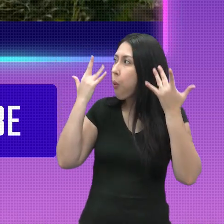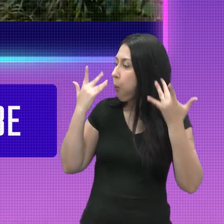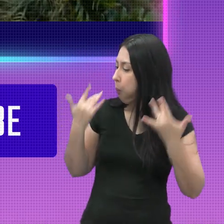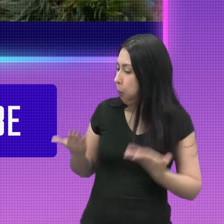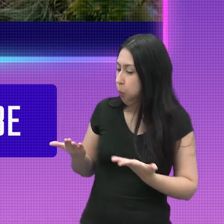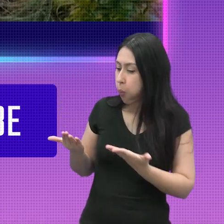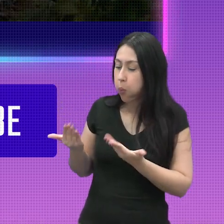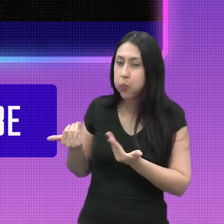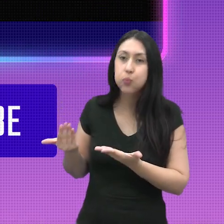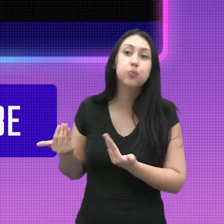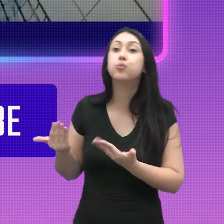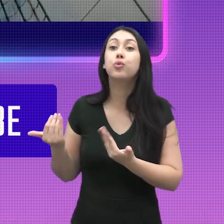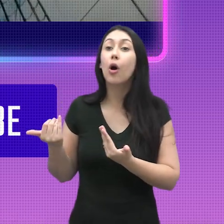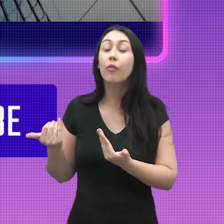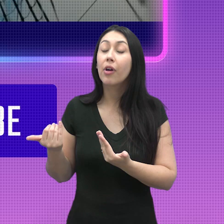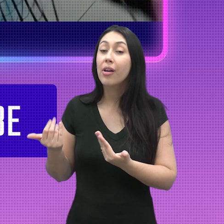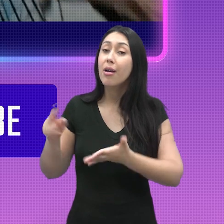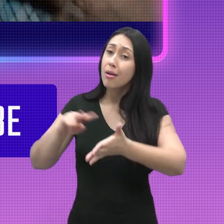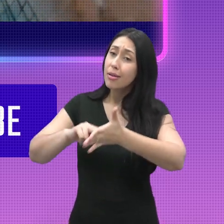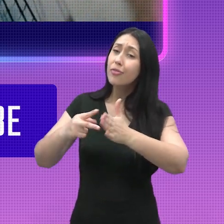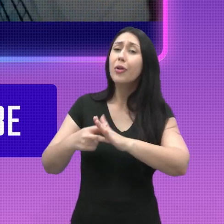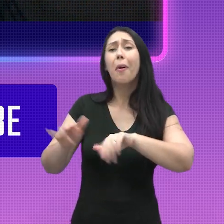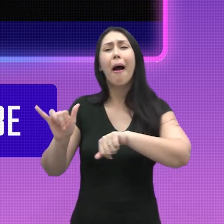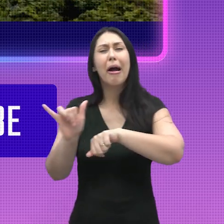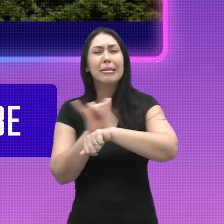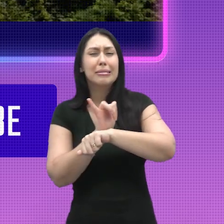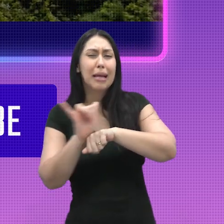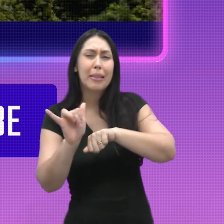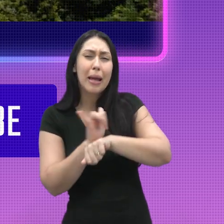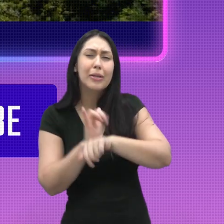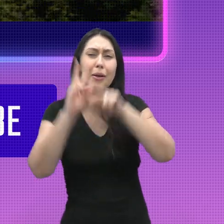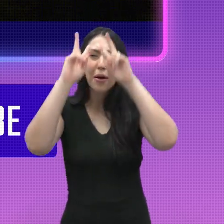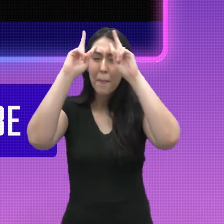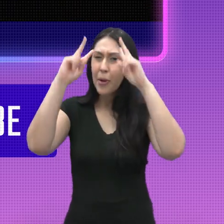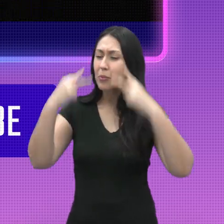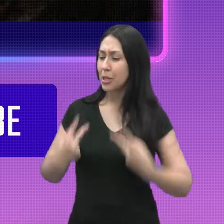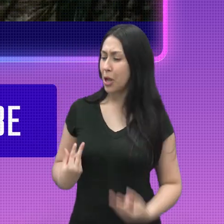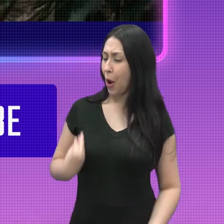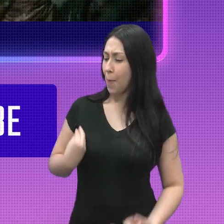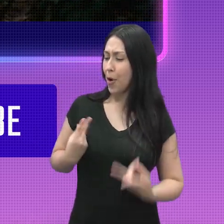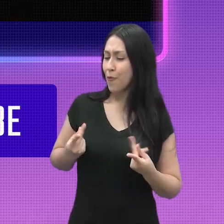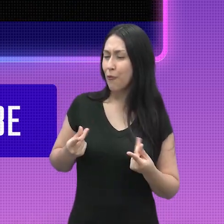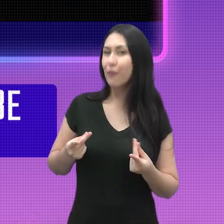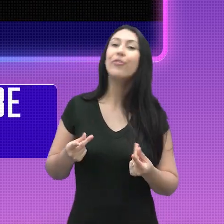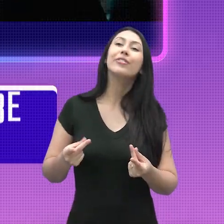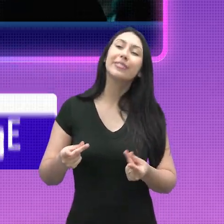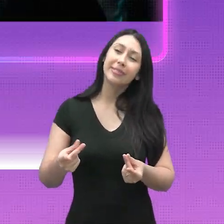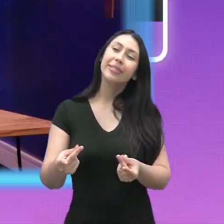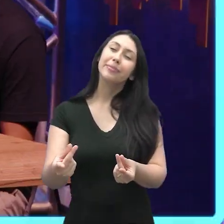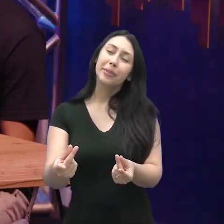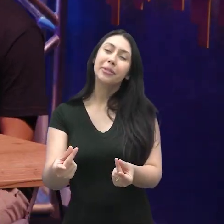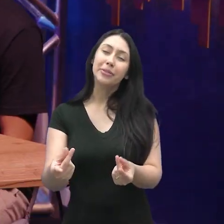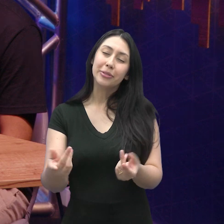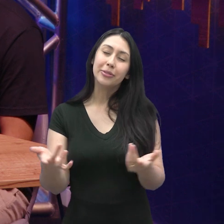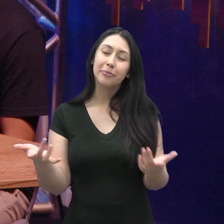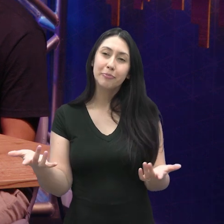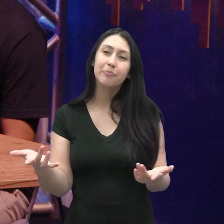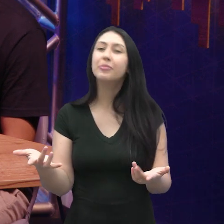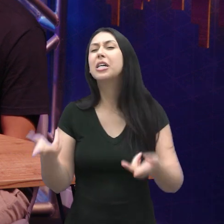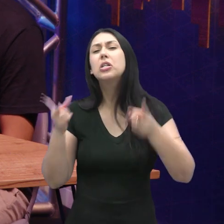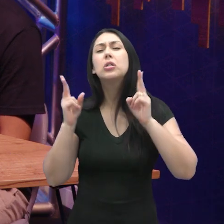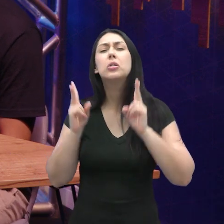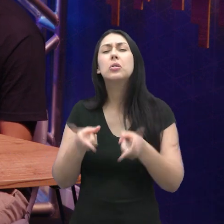basicamente um recurso que a humanidade teria para viver eternamente, né?